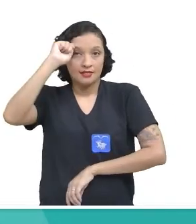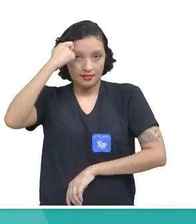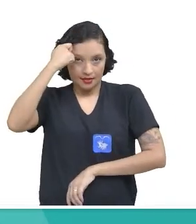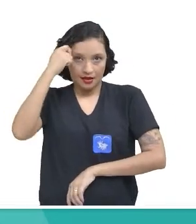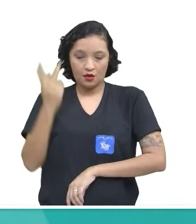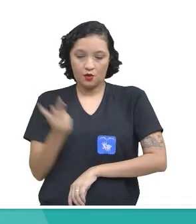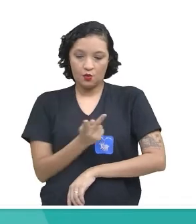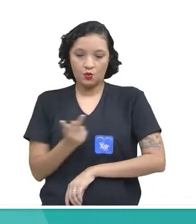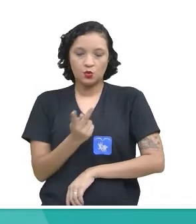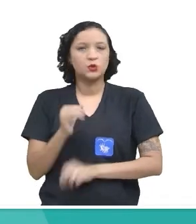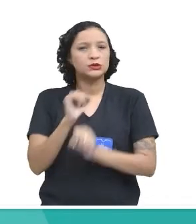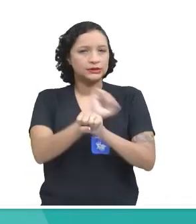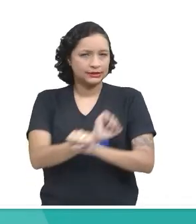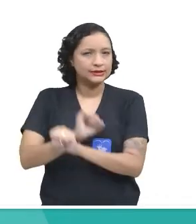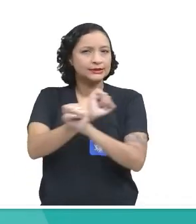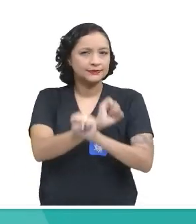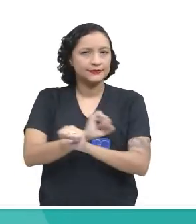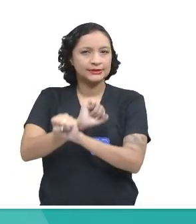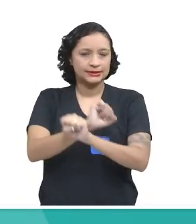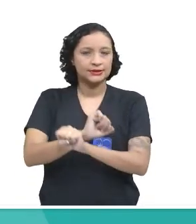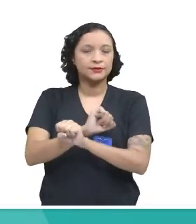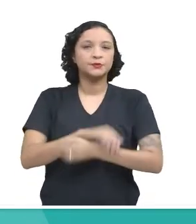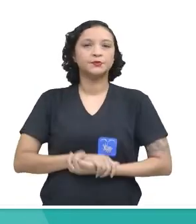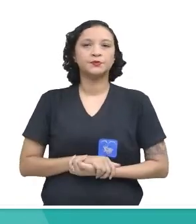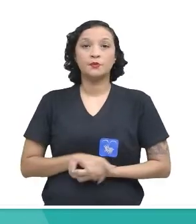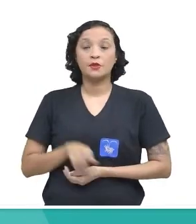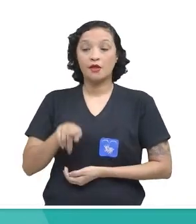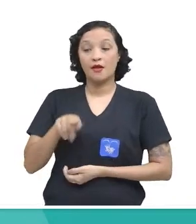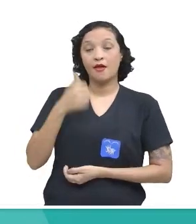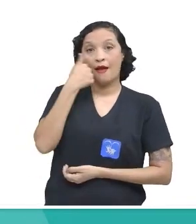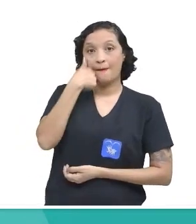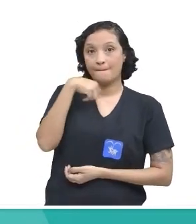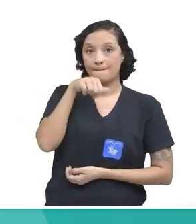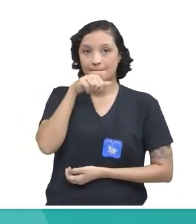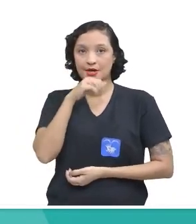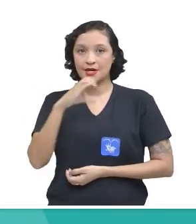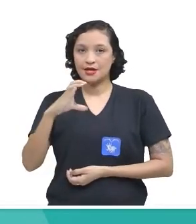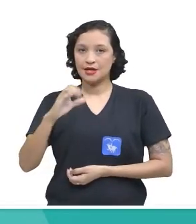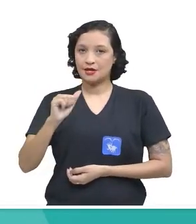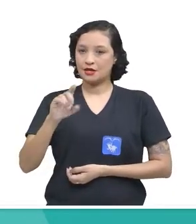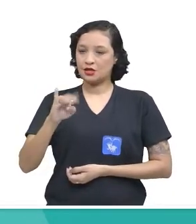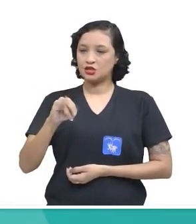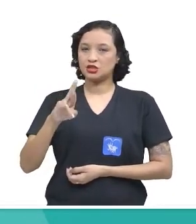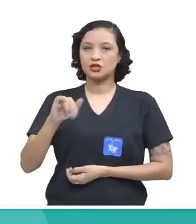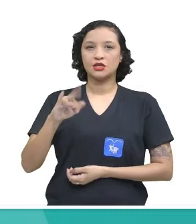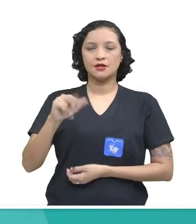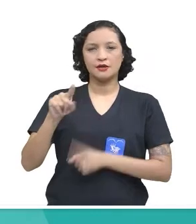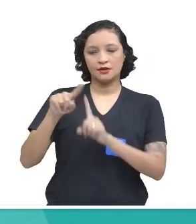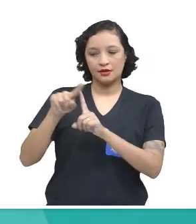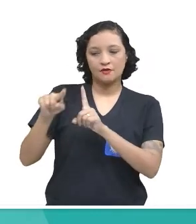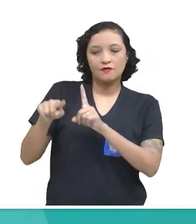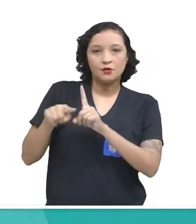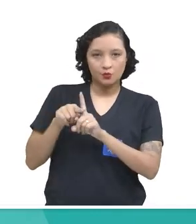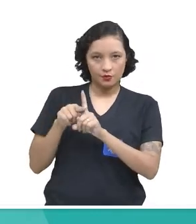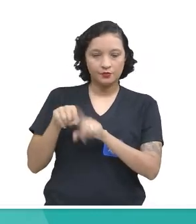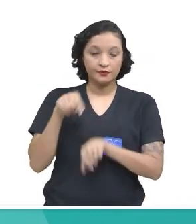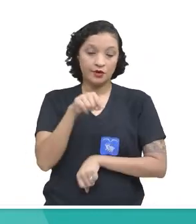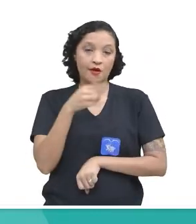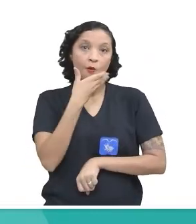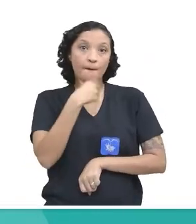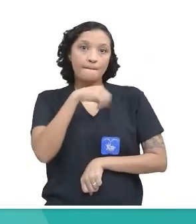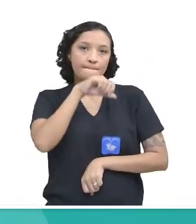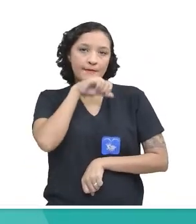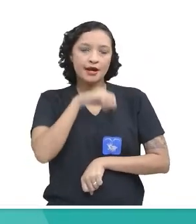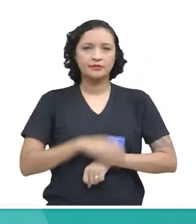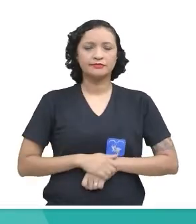ali escravizados. Então, a mãe Catirina, ela engravidou do pai Francisco e ela teve um